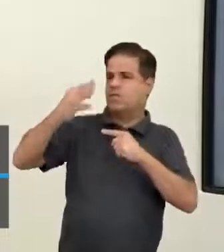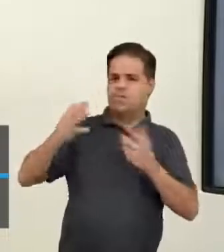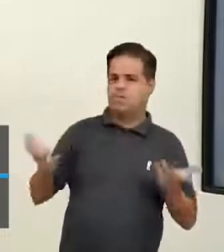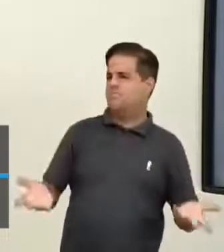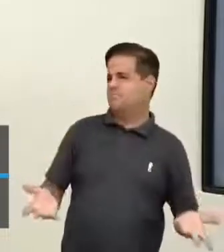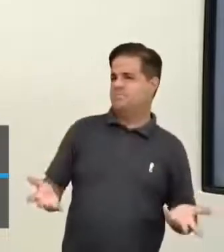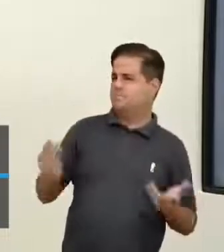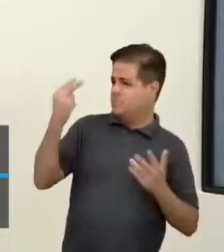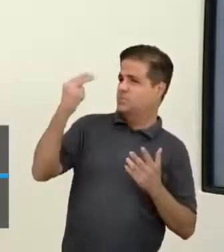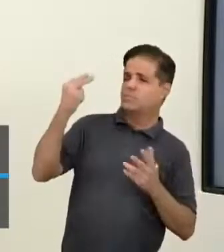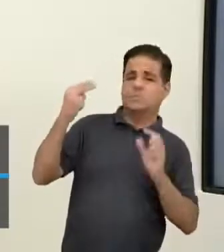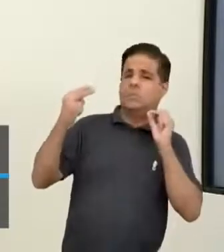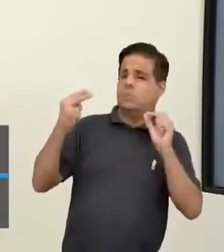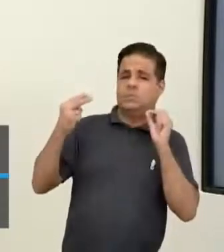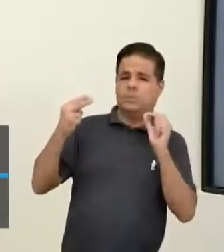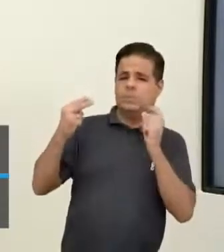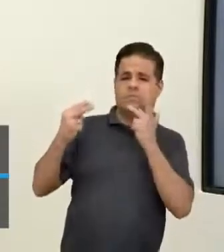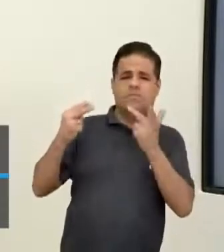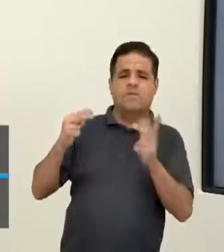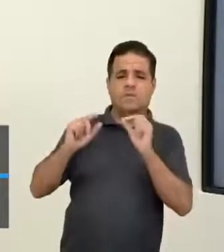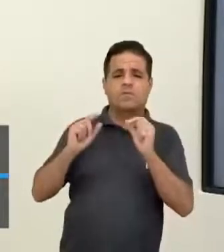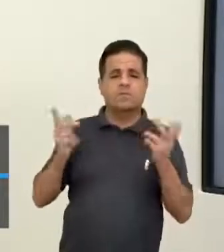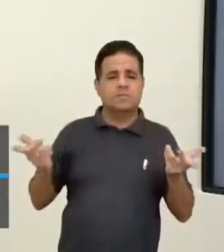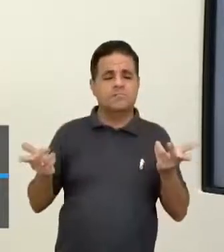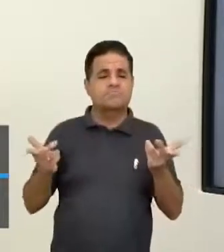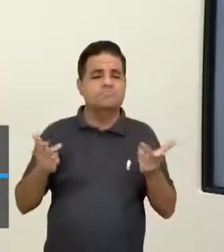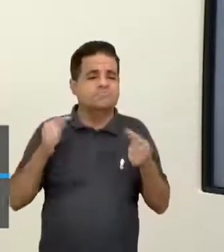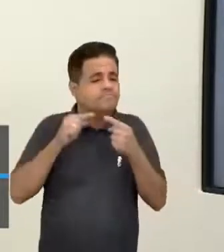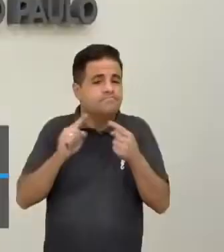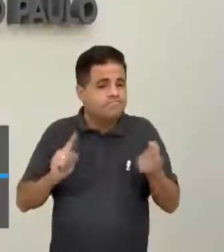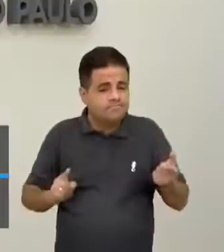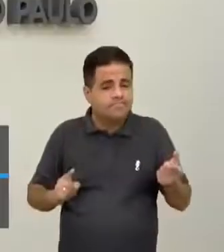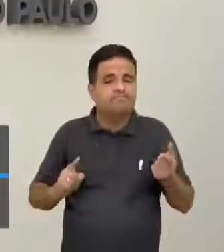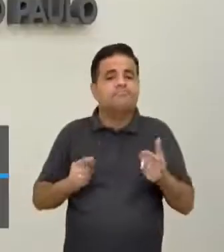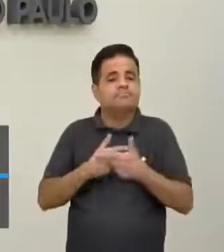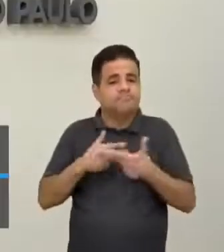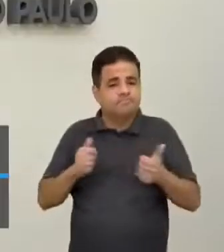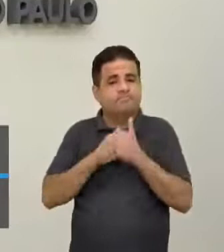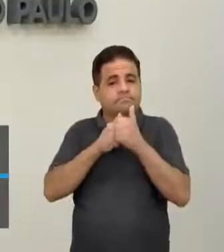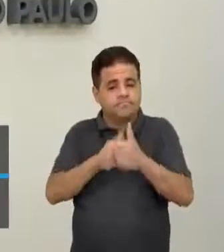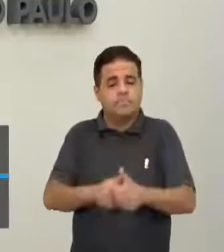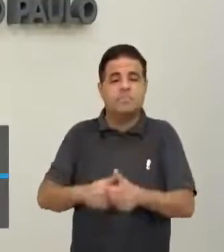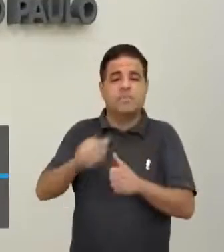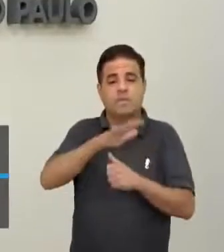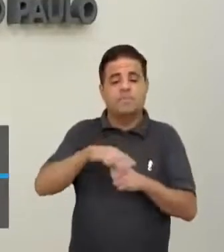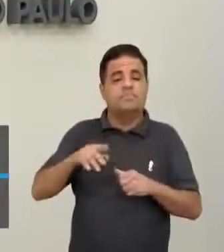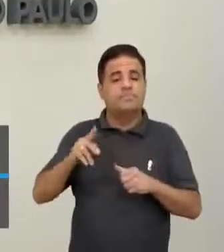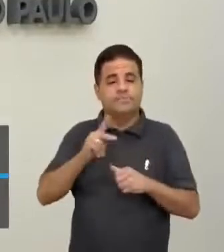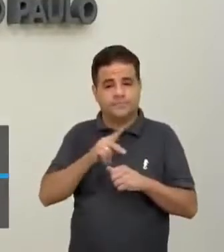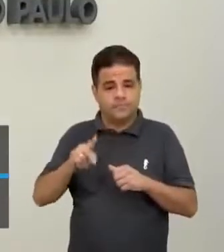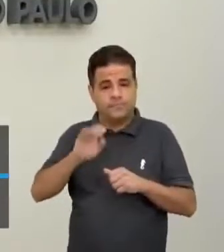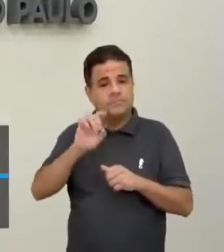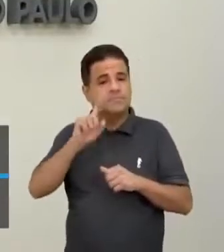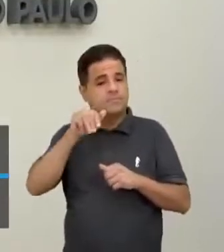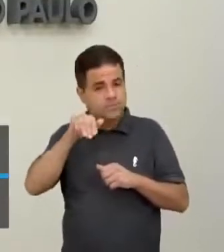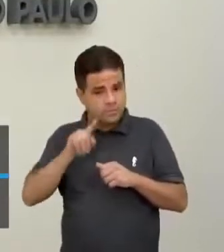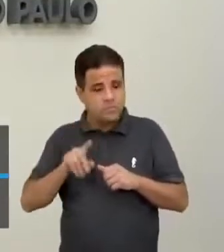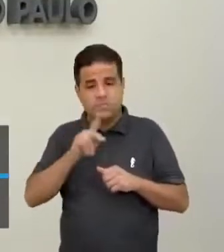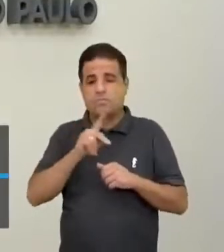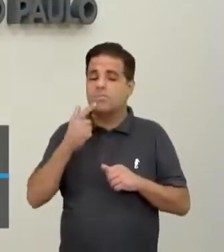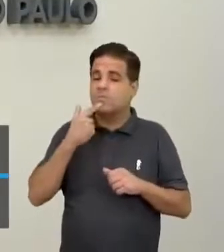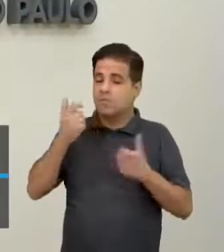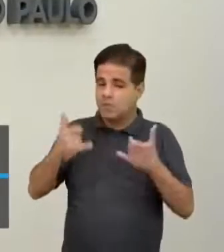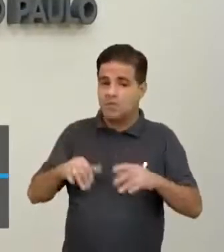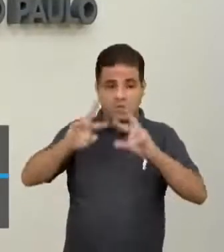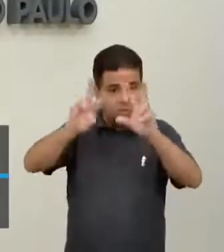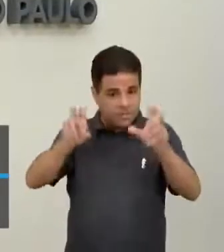ficar olhando para nossa cara e o que ele quis dizer, o que ela quis dizer. Tem aulas, quem acompanha as aulas do professor Edmundo, eu já vi aulas dele, em que ele estava falando